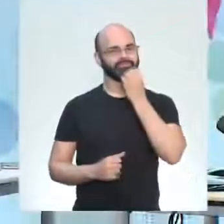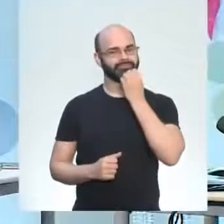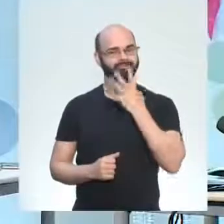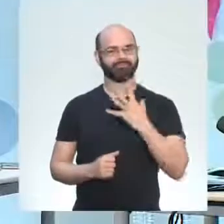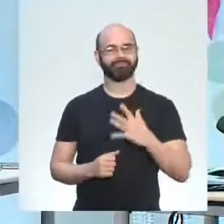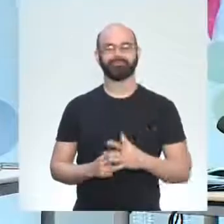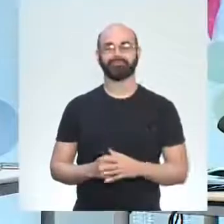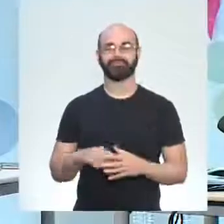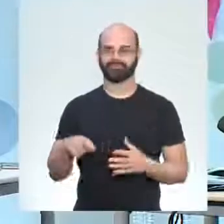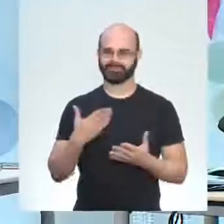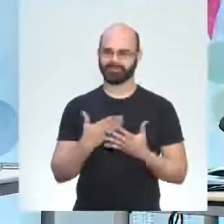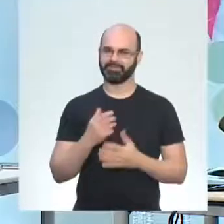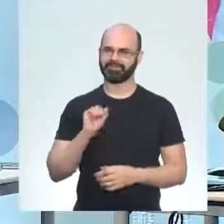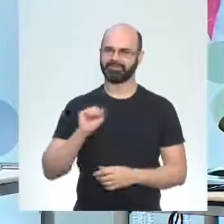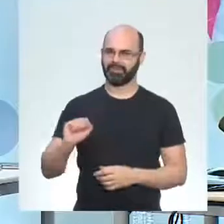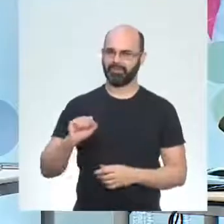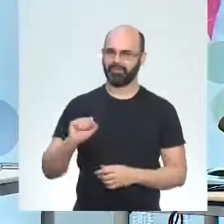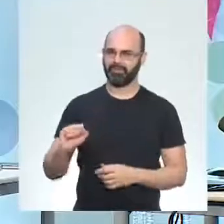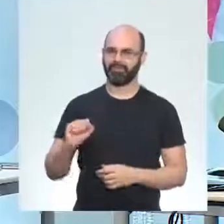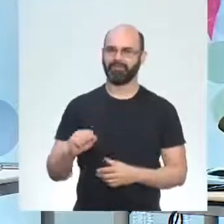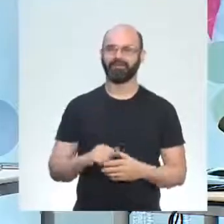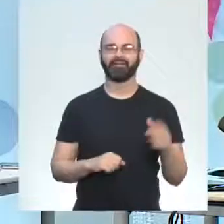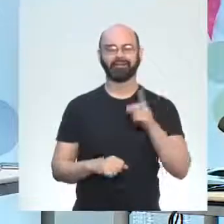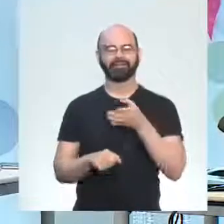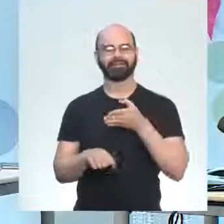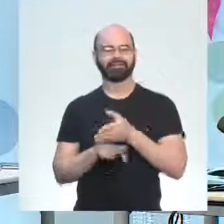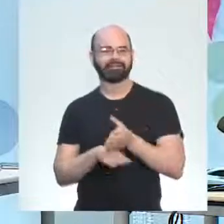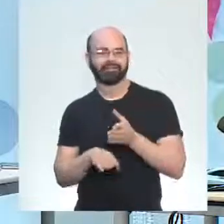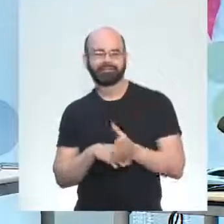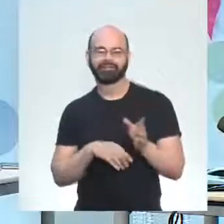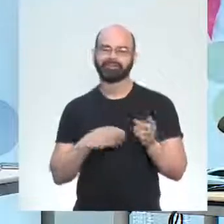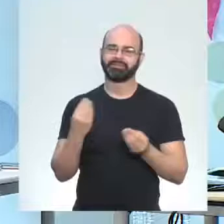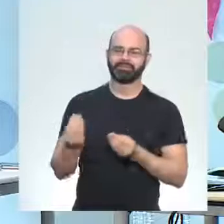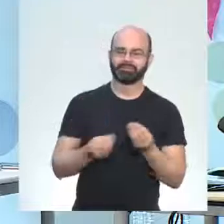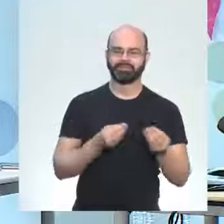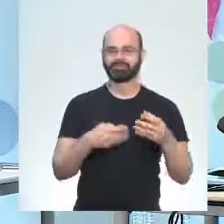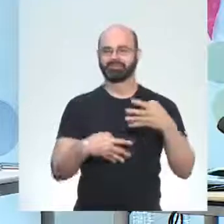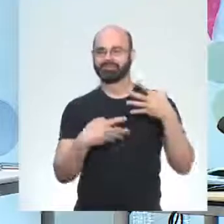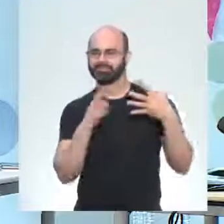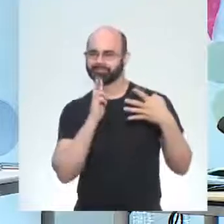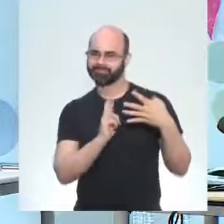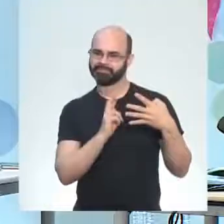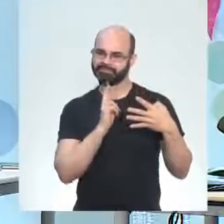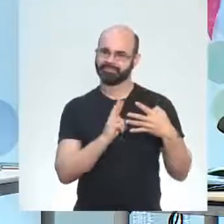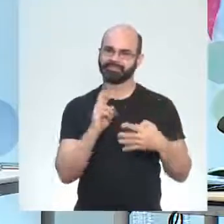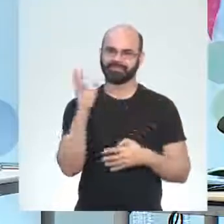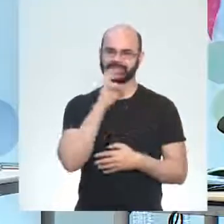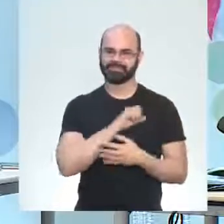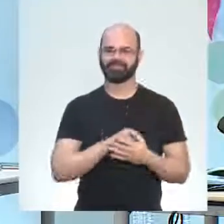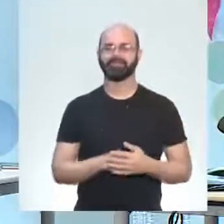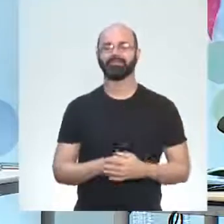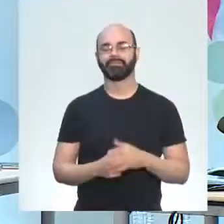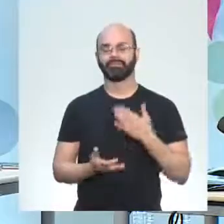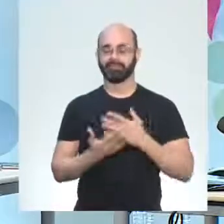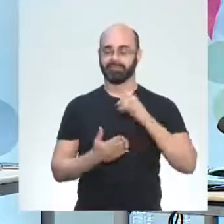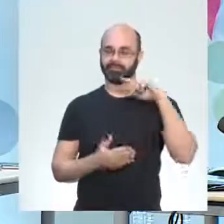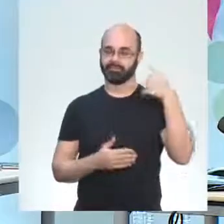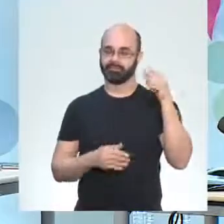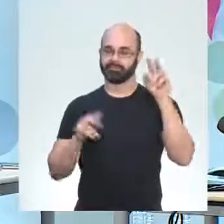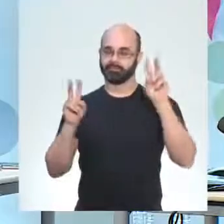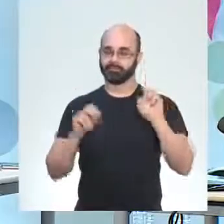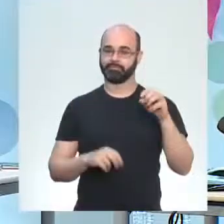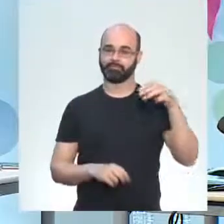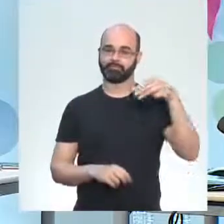essa aula foi da hora, né? Porque vocês já participam, já vão respondendo, os professores participando também. E na próxima aula a gente vai falar um pouquinho também sobre esse